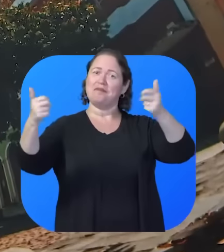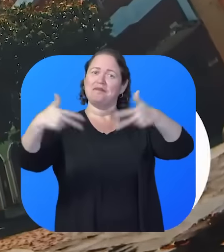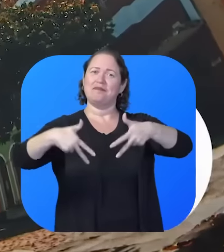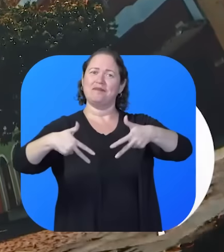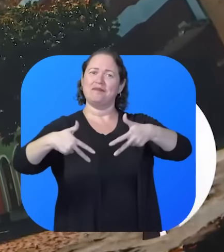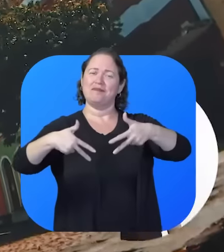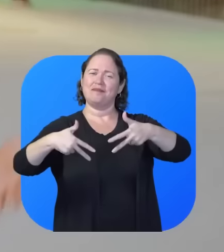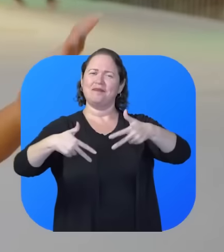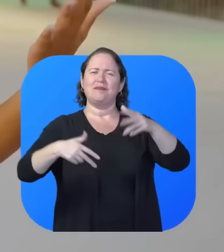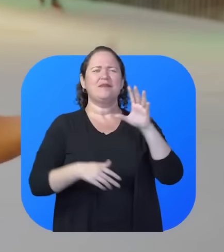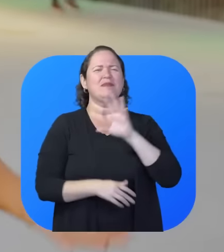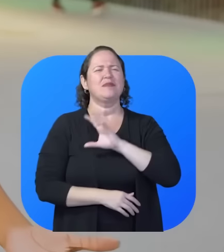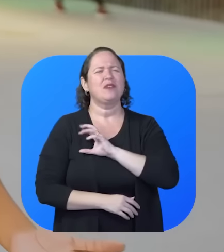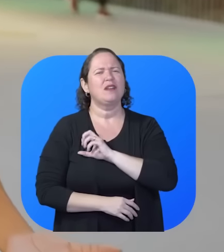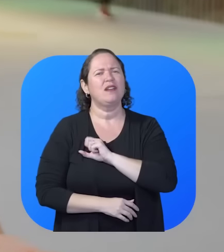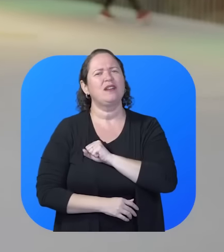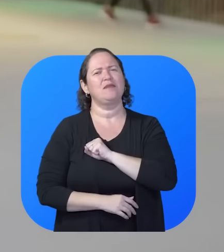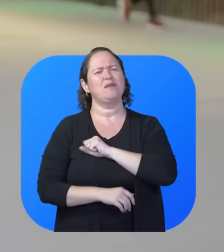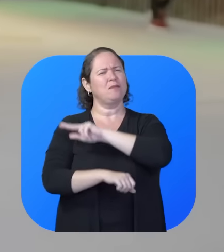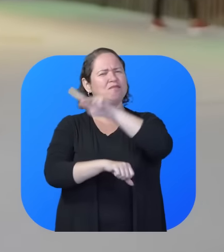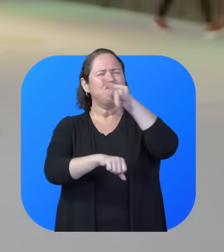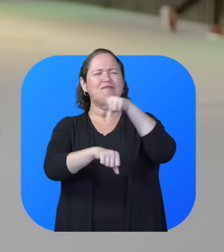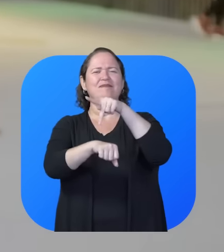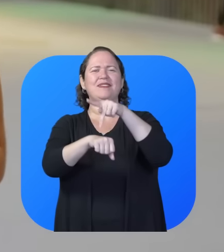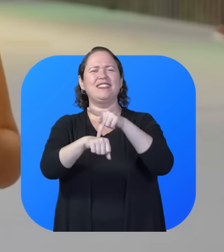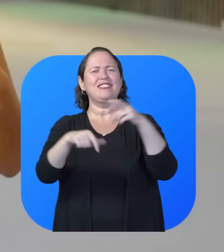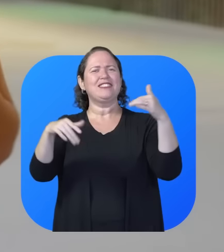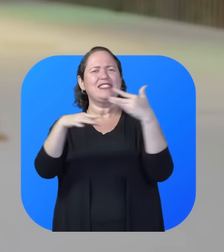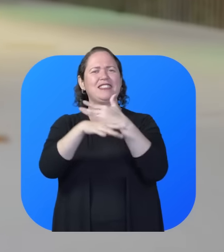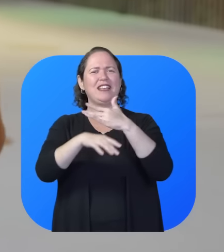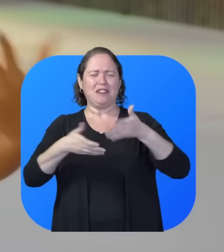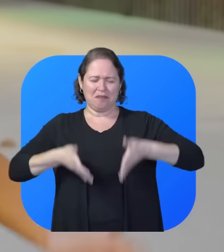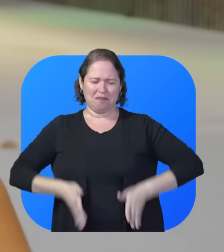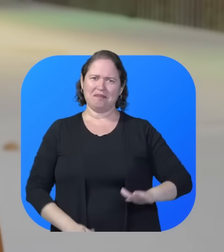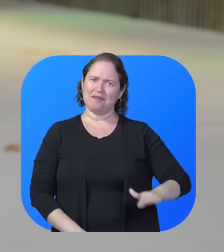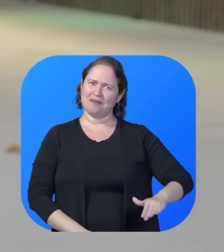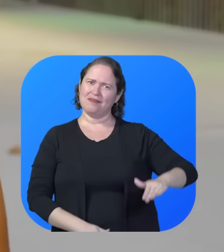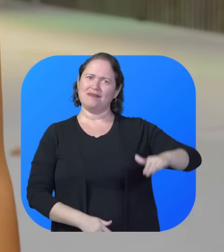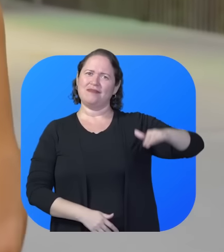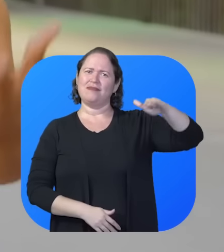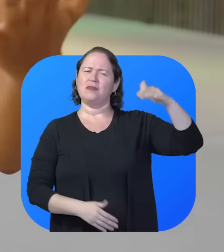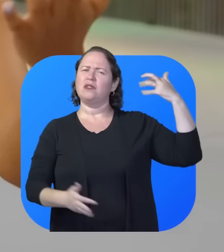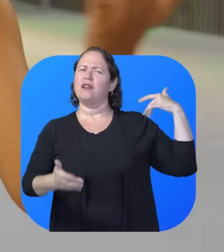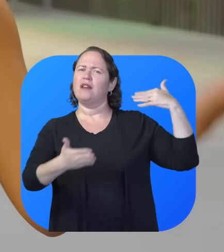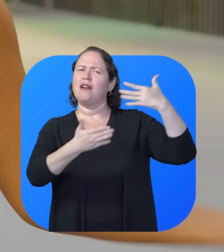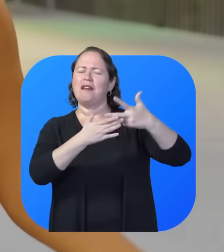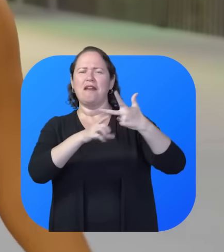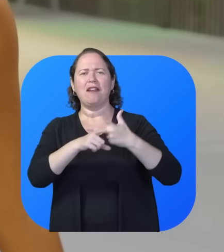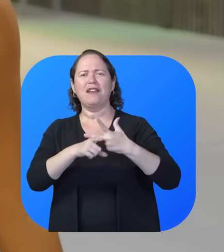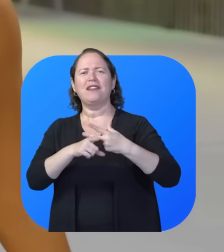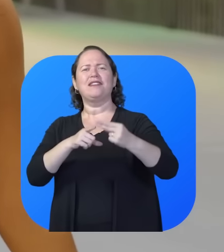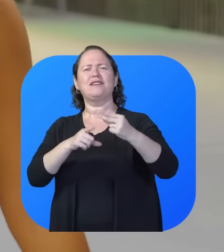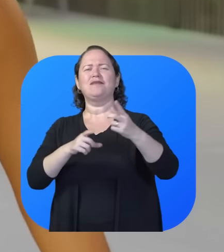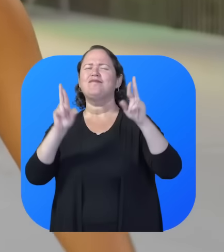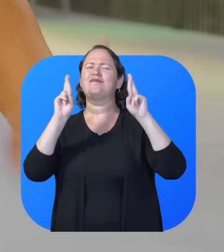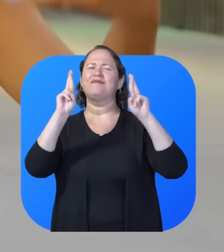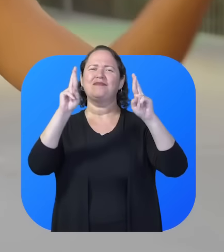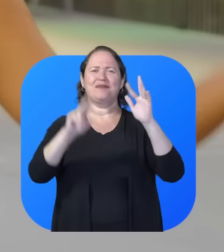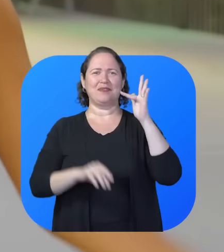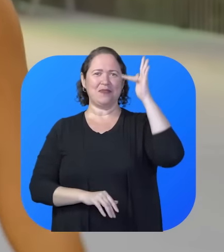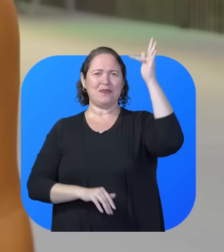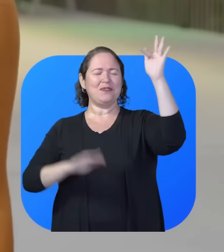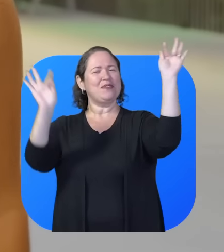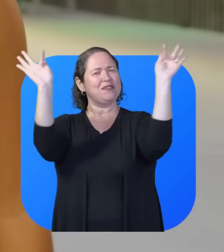Manguetown. És meu amor, és meu país, cidade onde eu tenho raiz. Se tua história é feita de glória, te